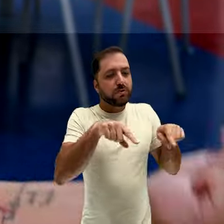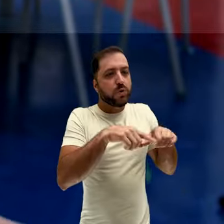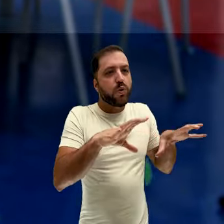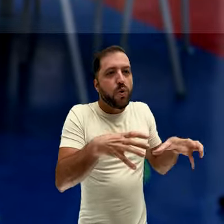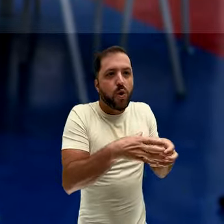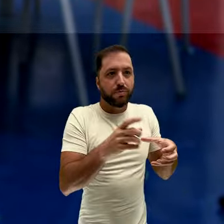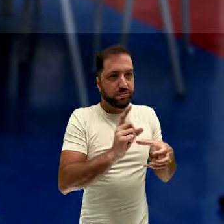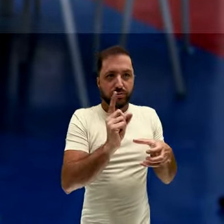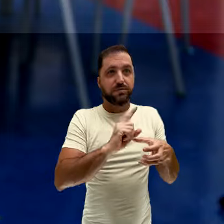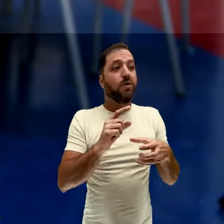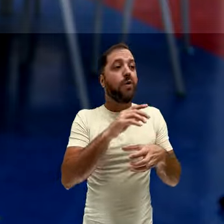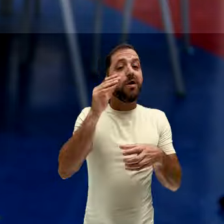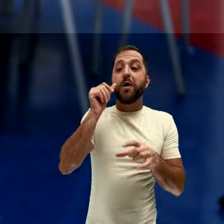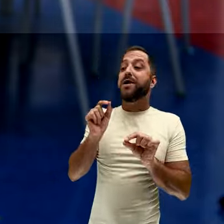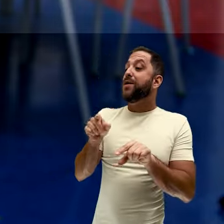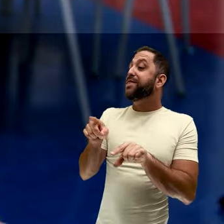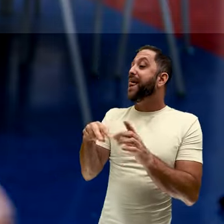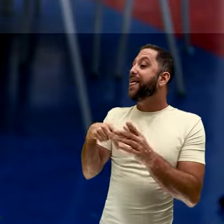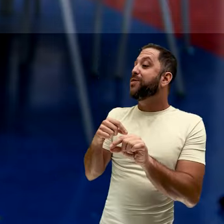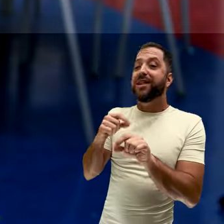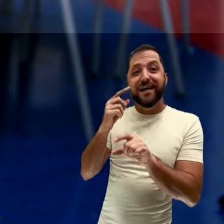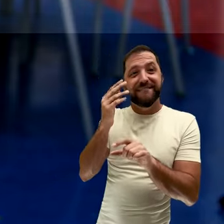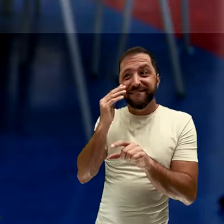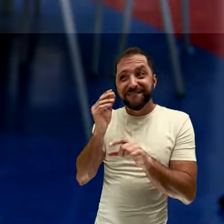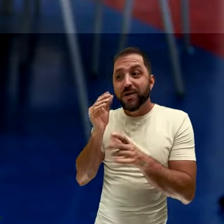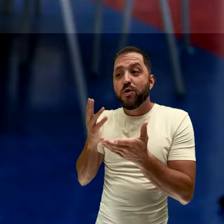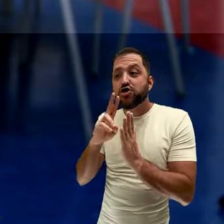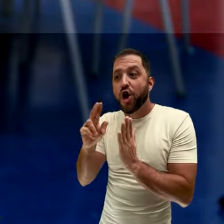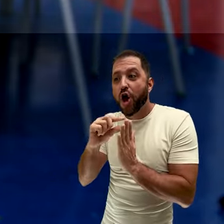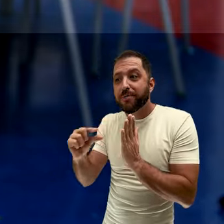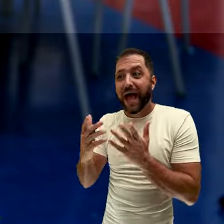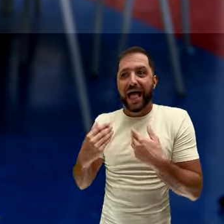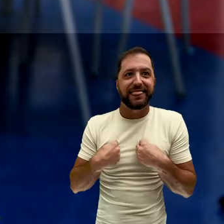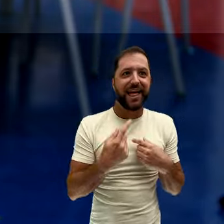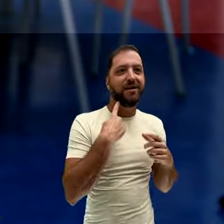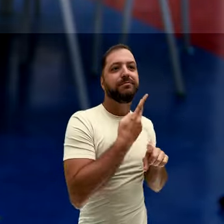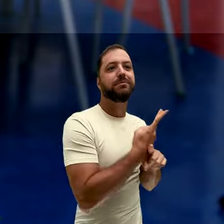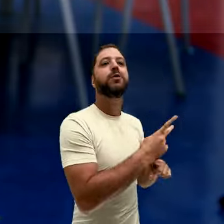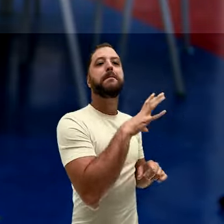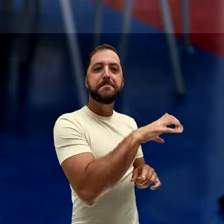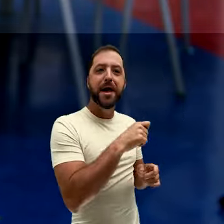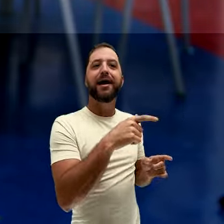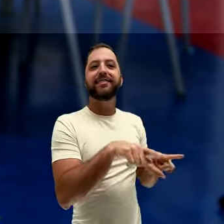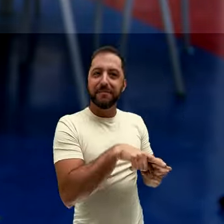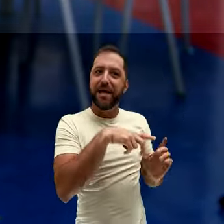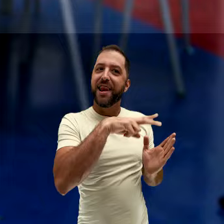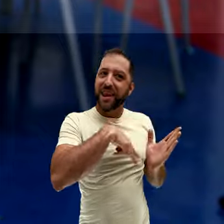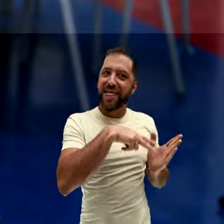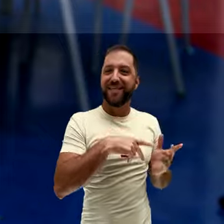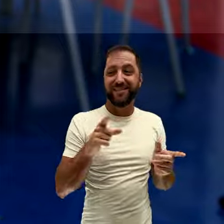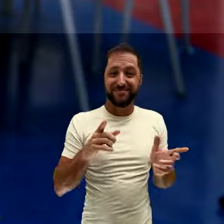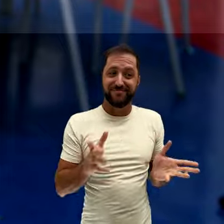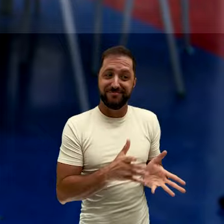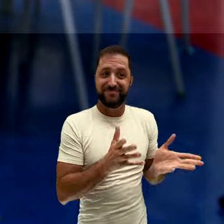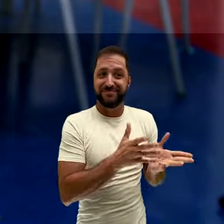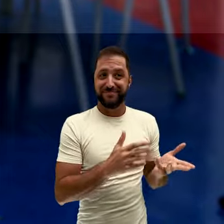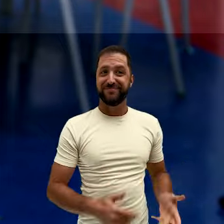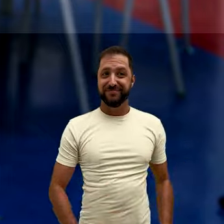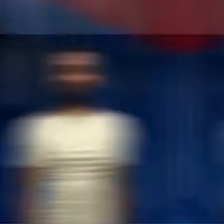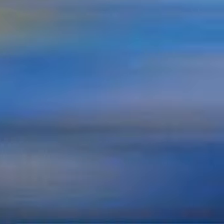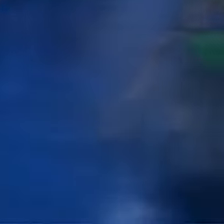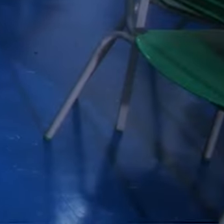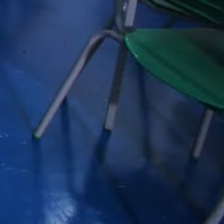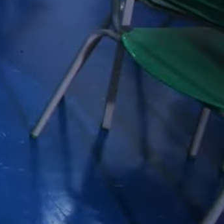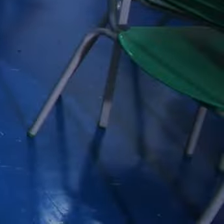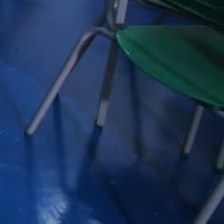que livros estão sendo lidos no clube de leitura e pedem esses livros emprestados. Então, o clube de leitura causa uma rede de